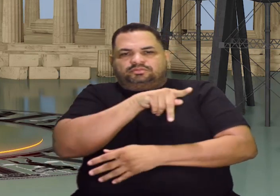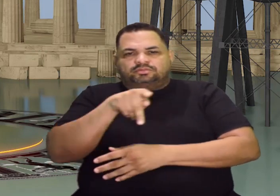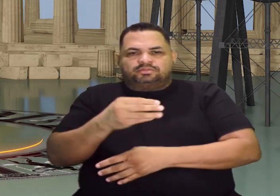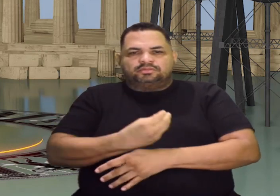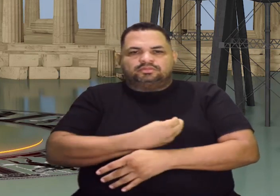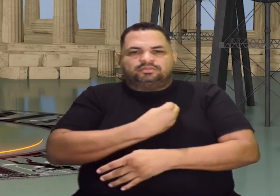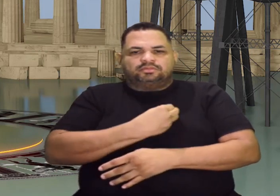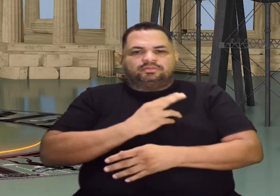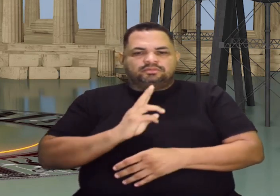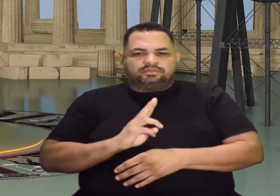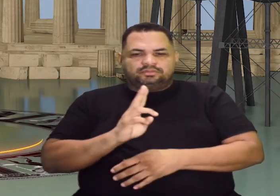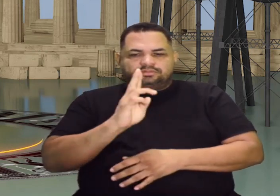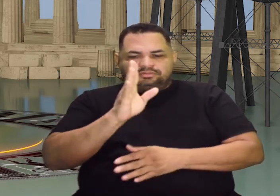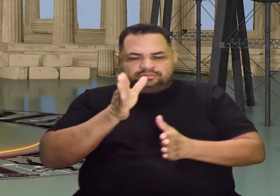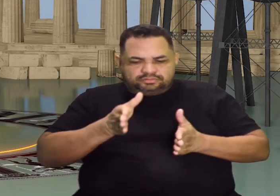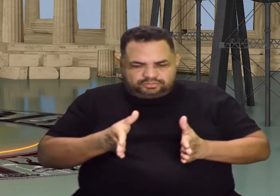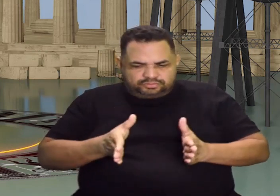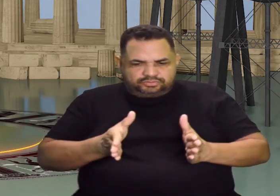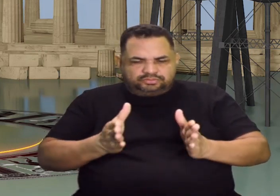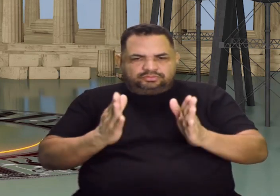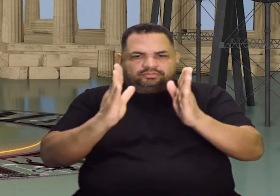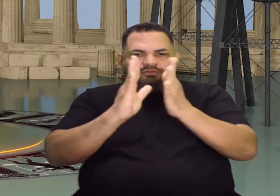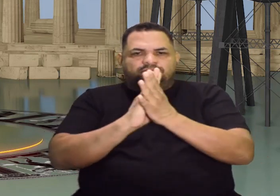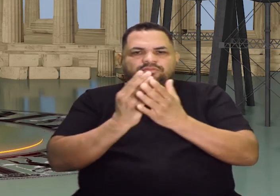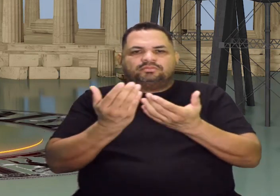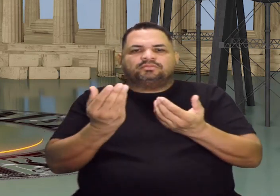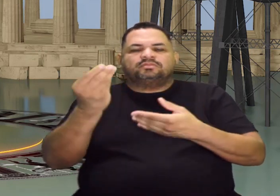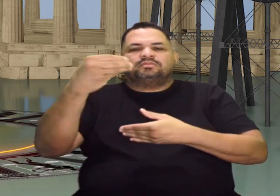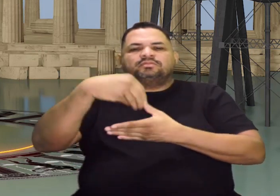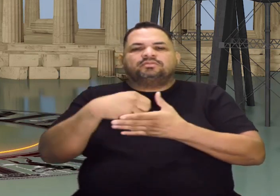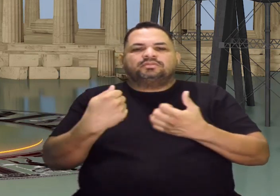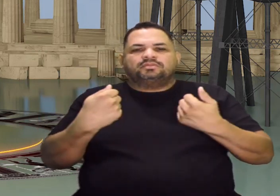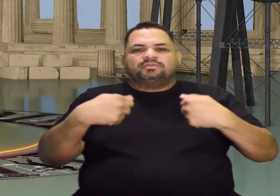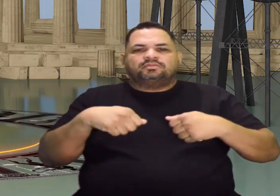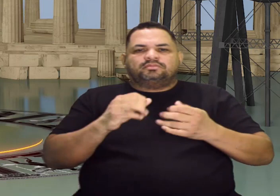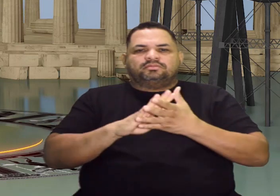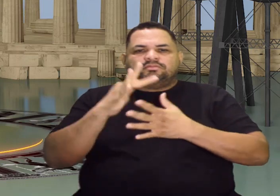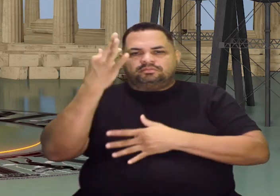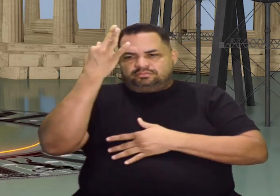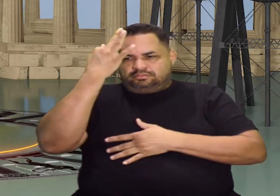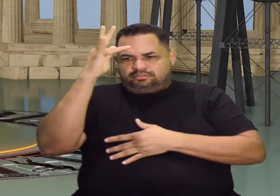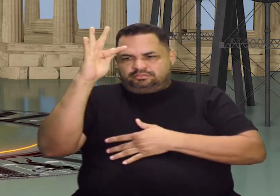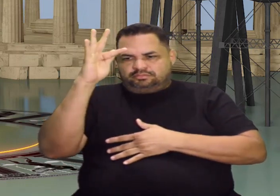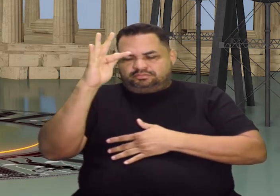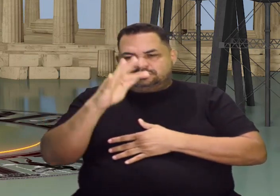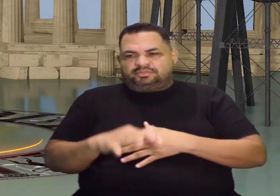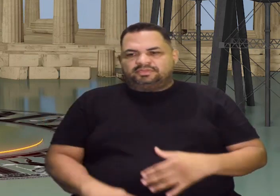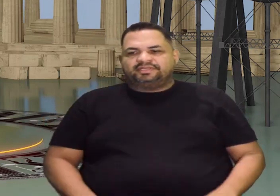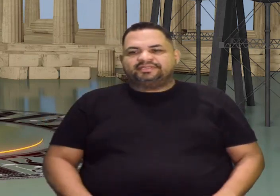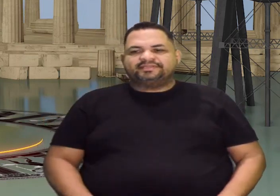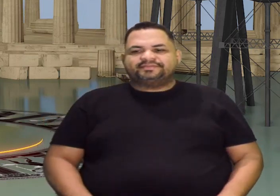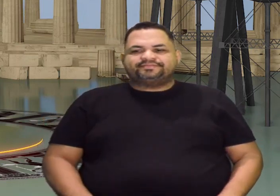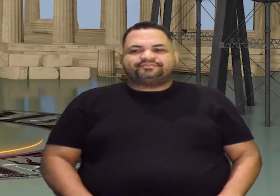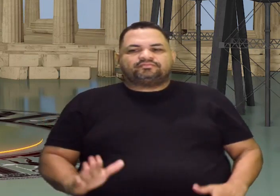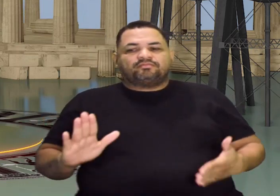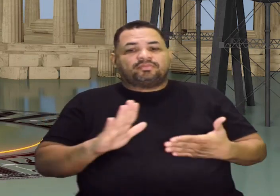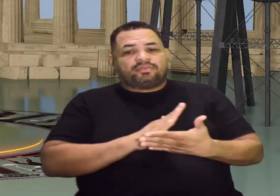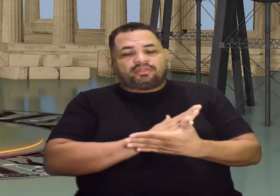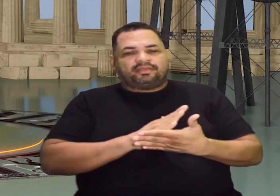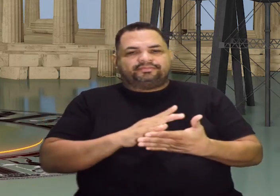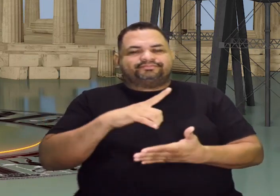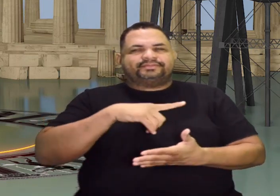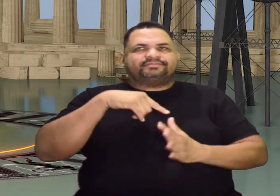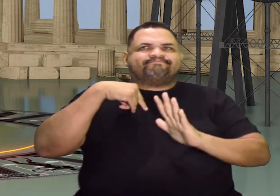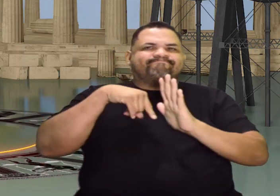vão caminhar com a gente dentro dessa perspectiva de filosofia. Olha só. Às vezes vem um